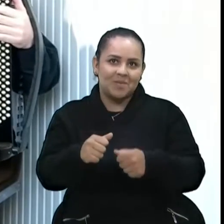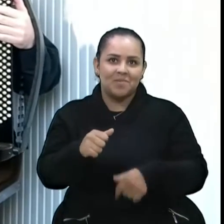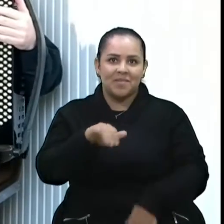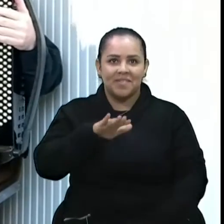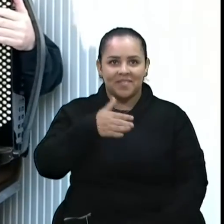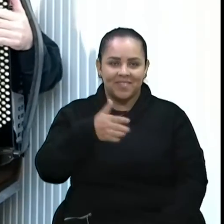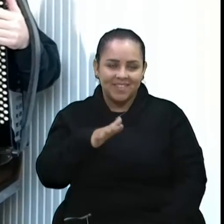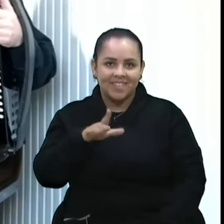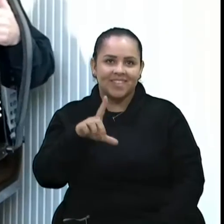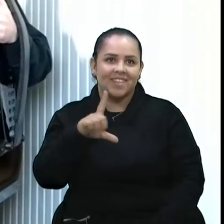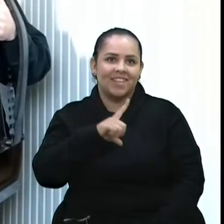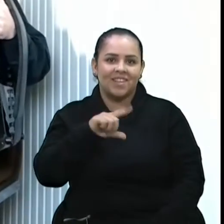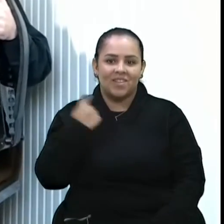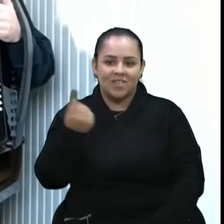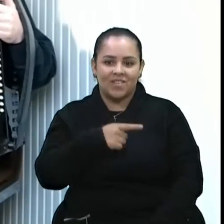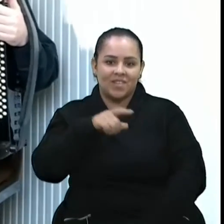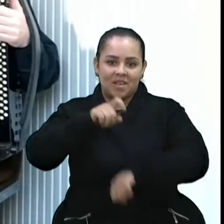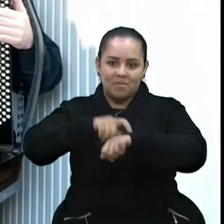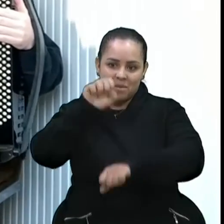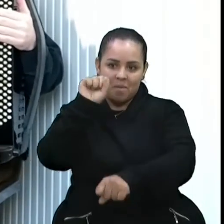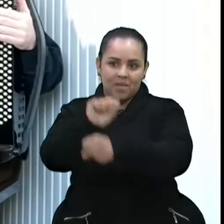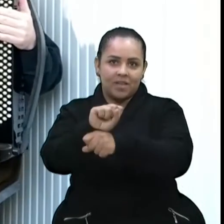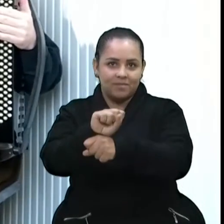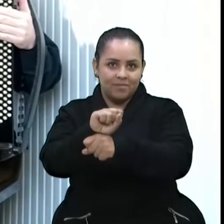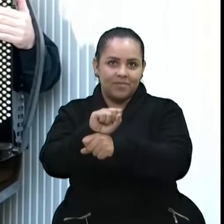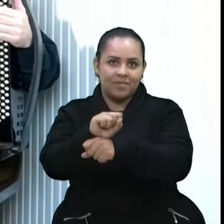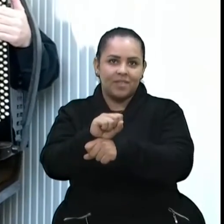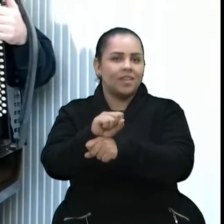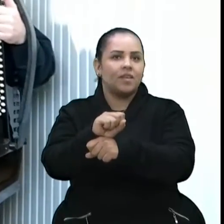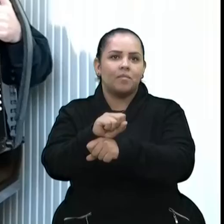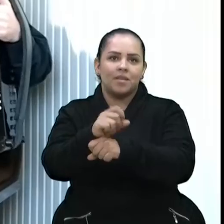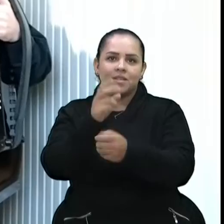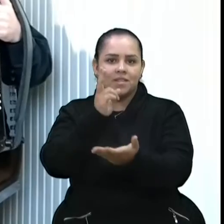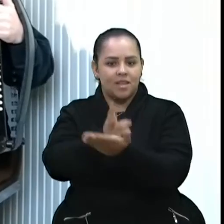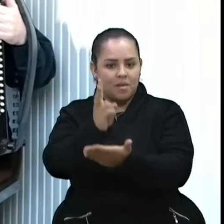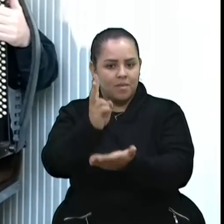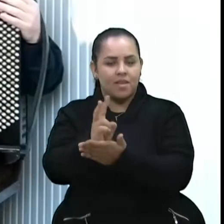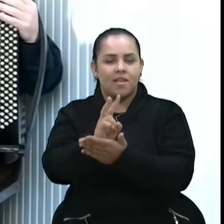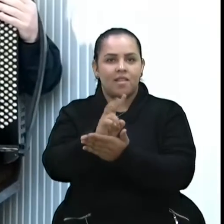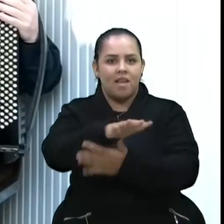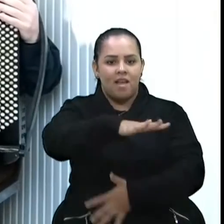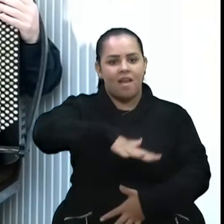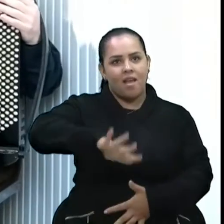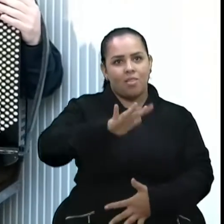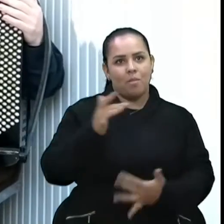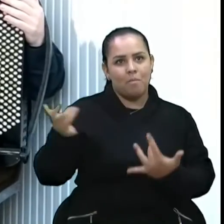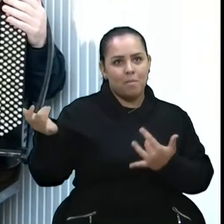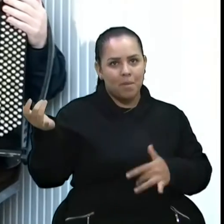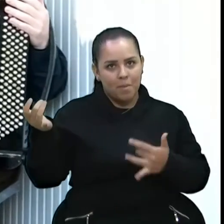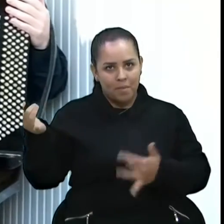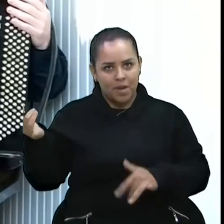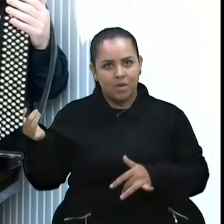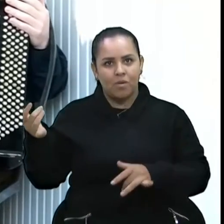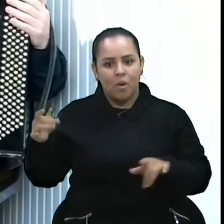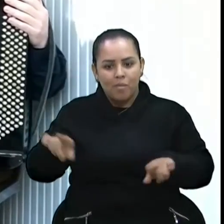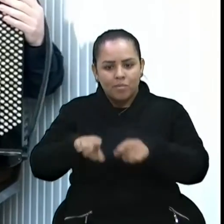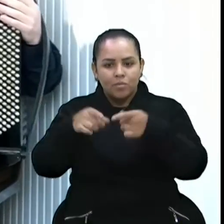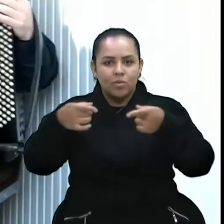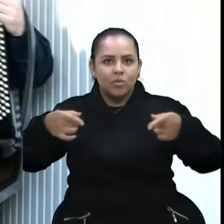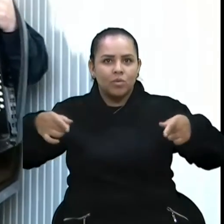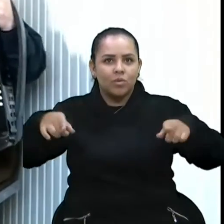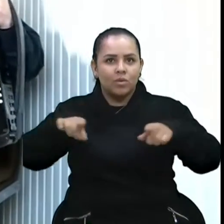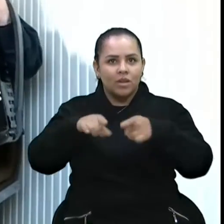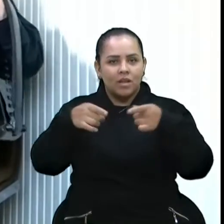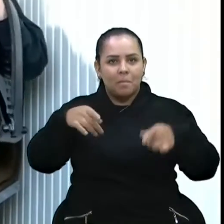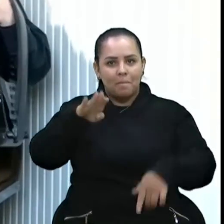tempo que a gente ficou parado, mas seguindo sempre na linha instrumental, com uma música, um clássico dos Beatles,